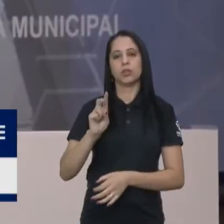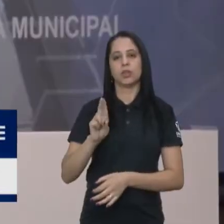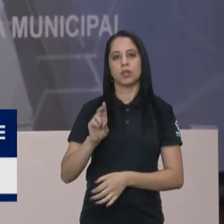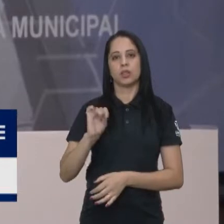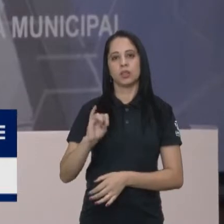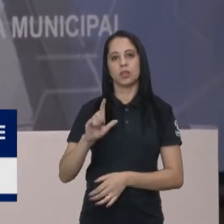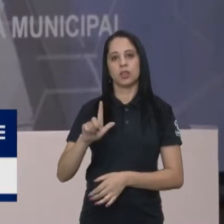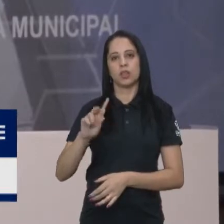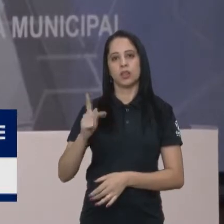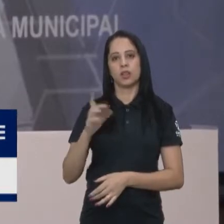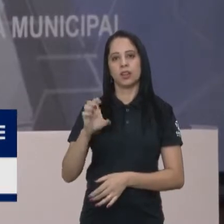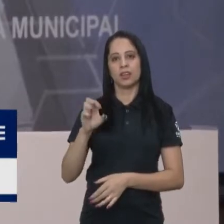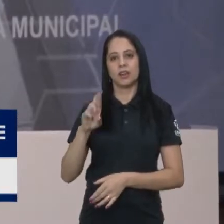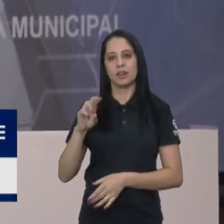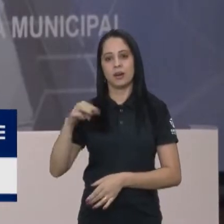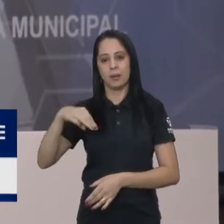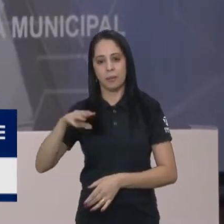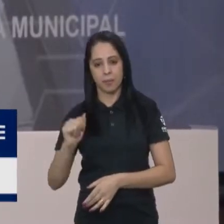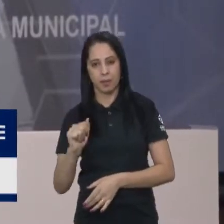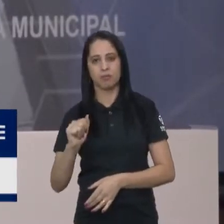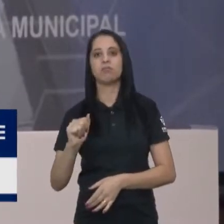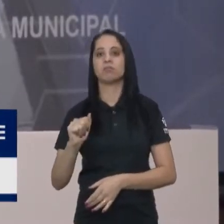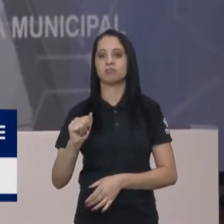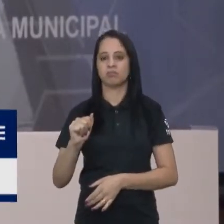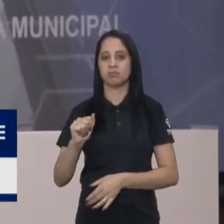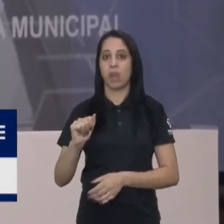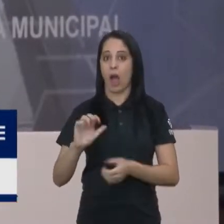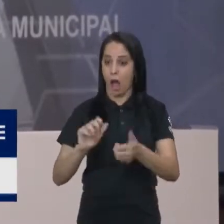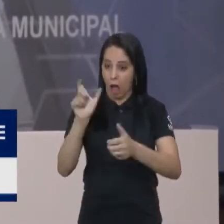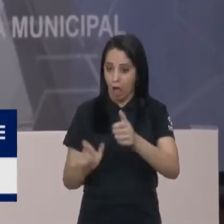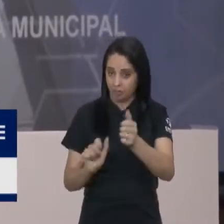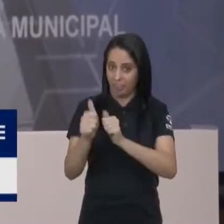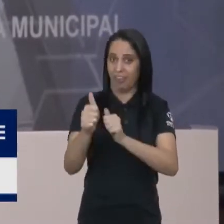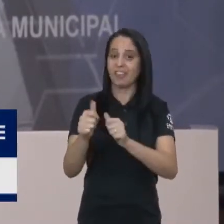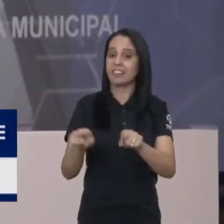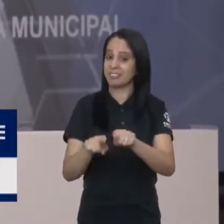amigo, parceiro, atleta.